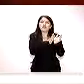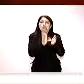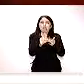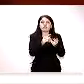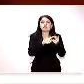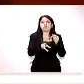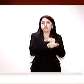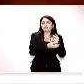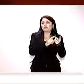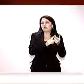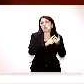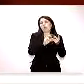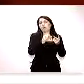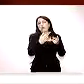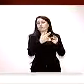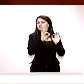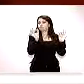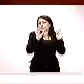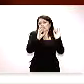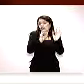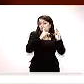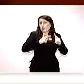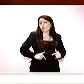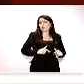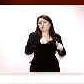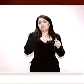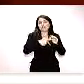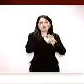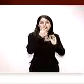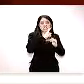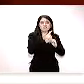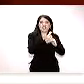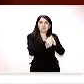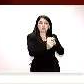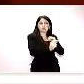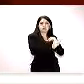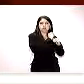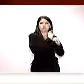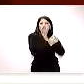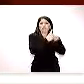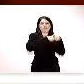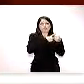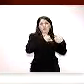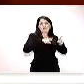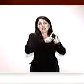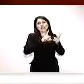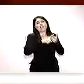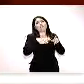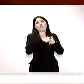malversação que justifiquem a devolução de valores ou a proibição de novos recebimento no